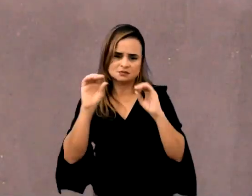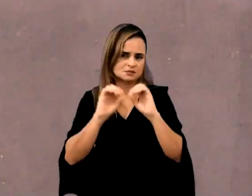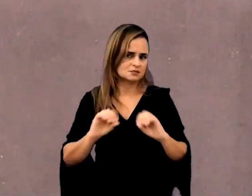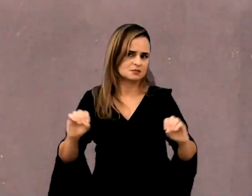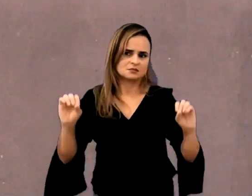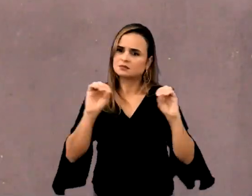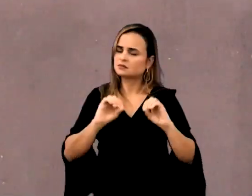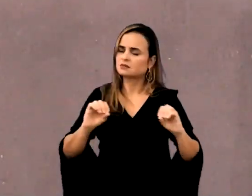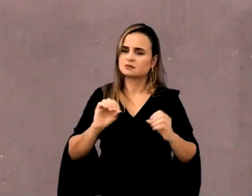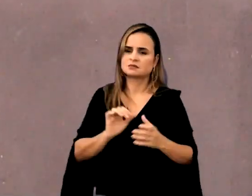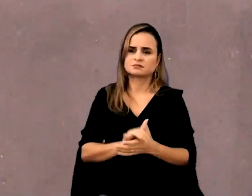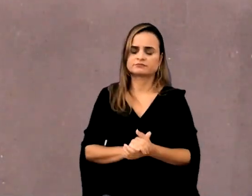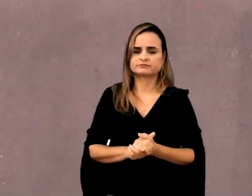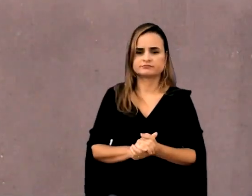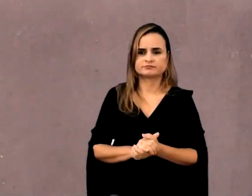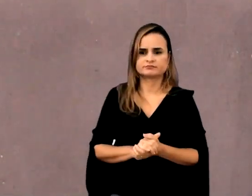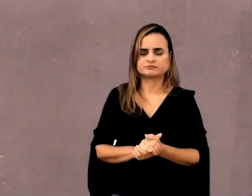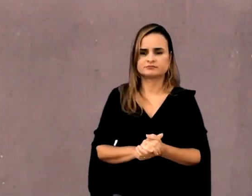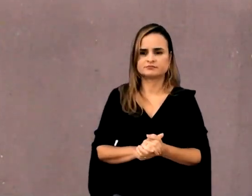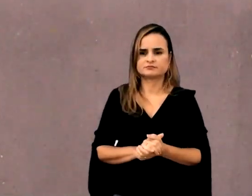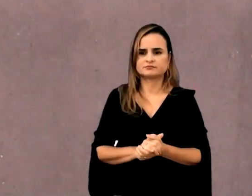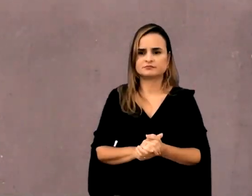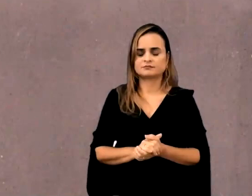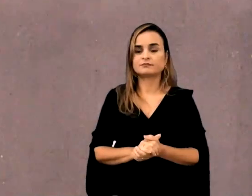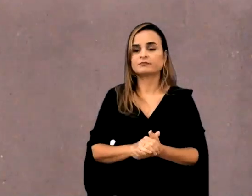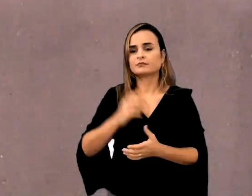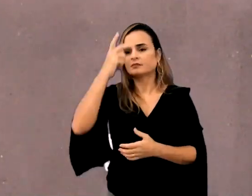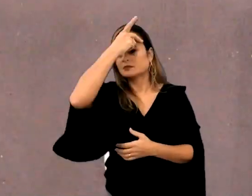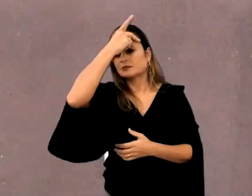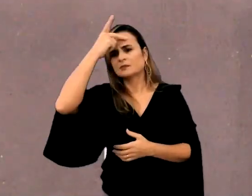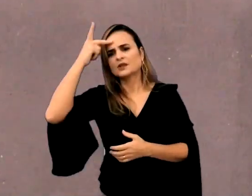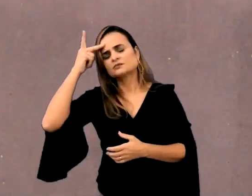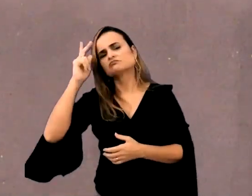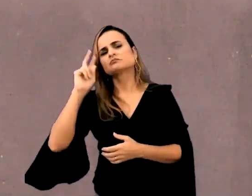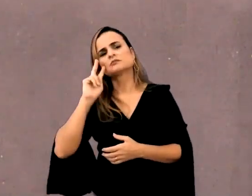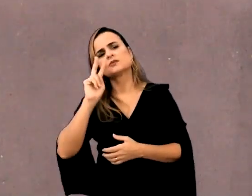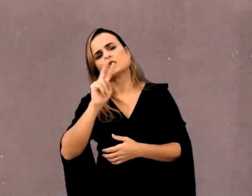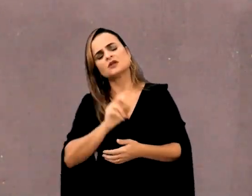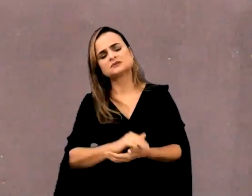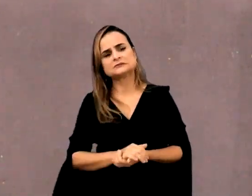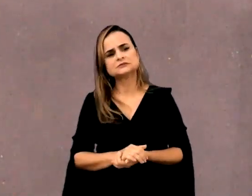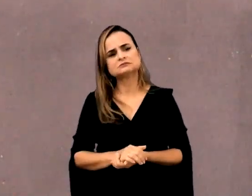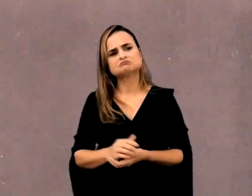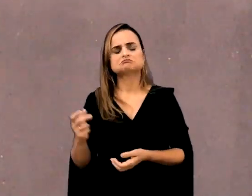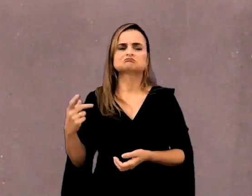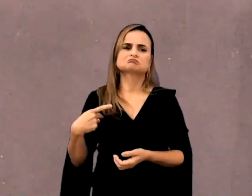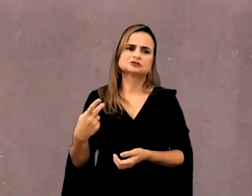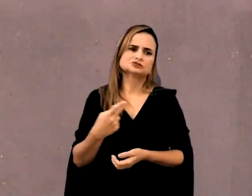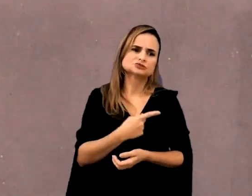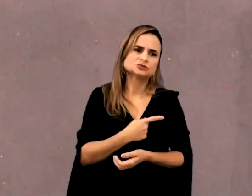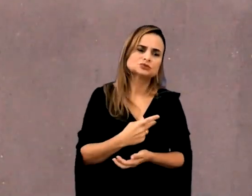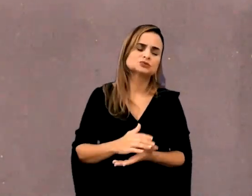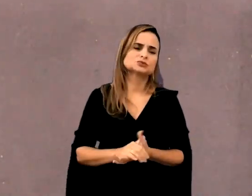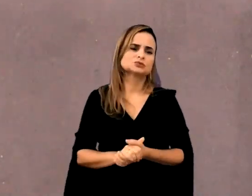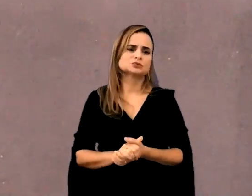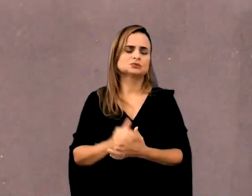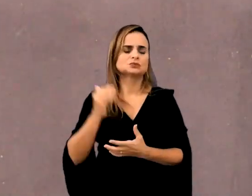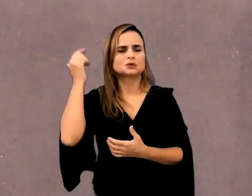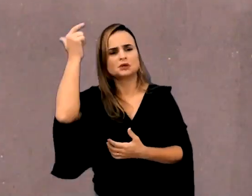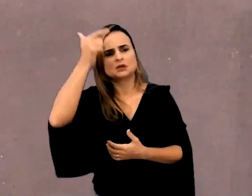Às vezes as pessoas olham para pastores, para líderes e dizem: esse homem é um homem de